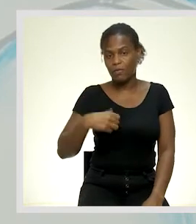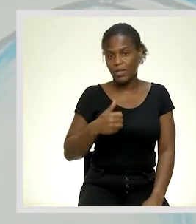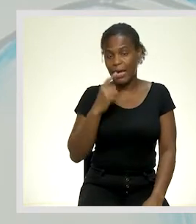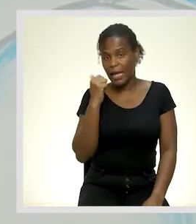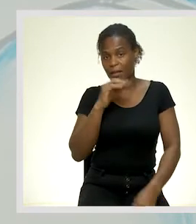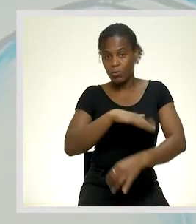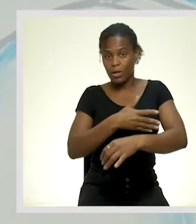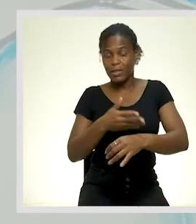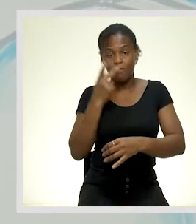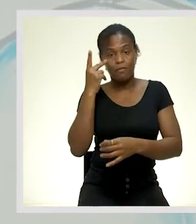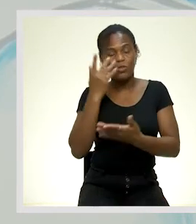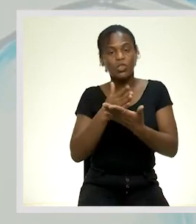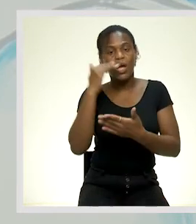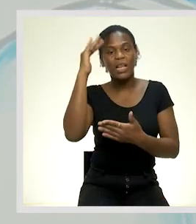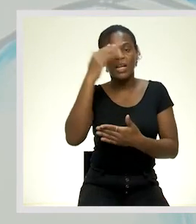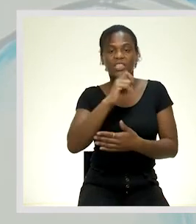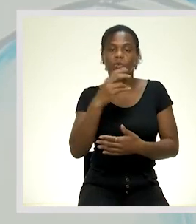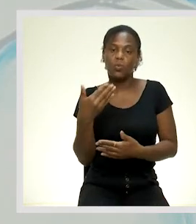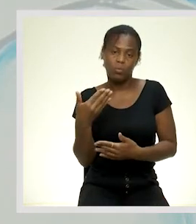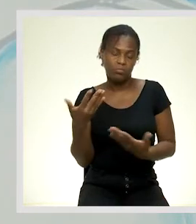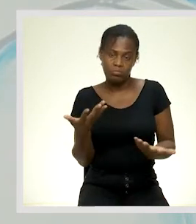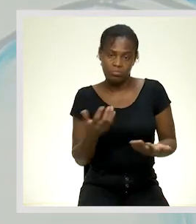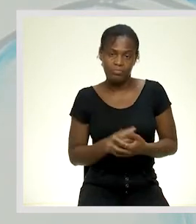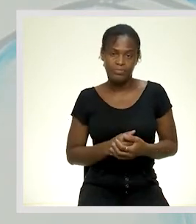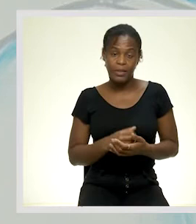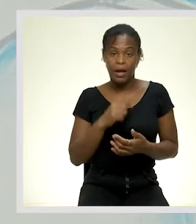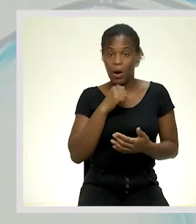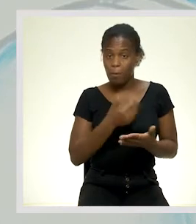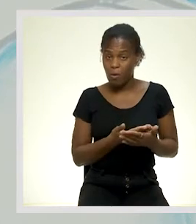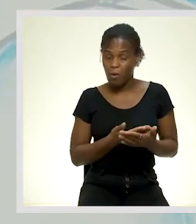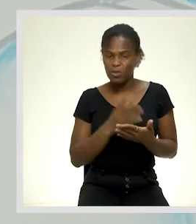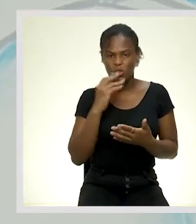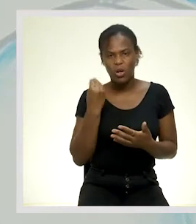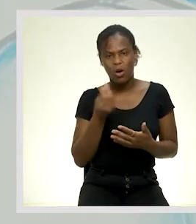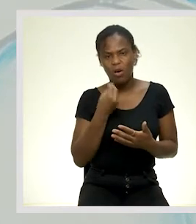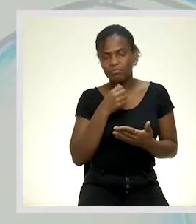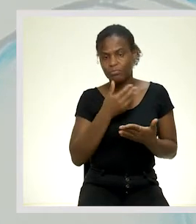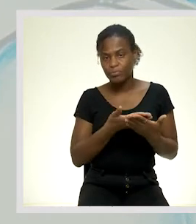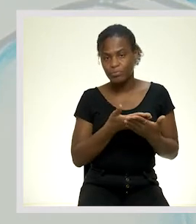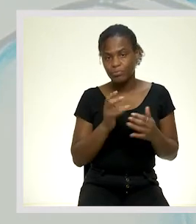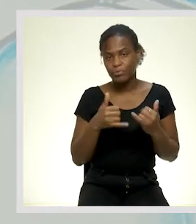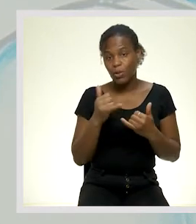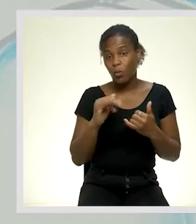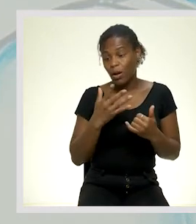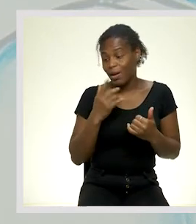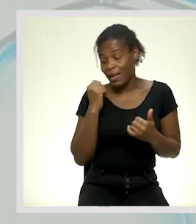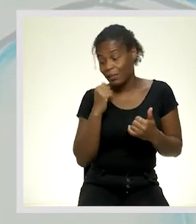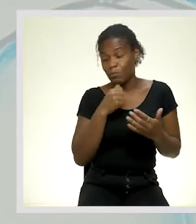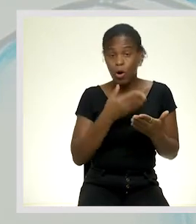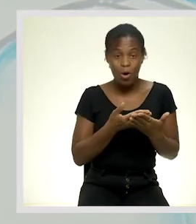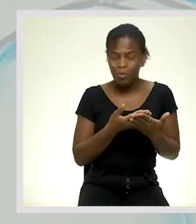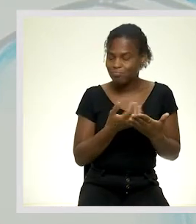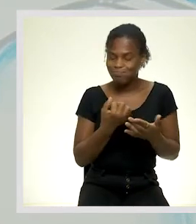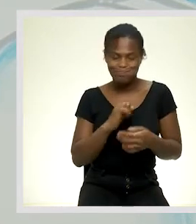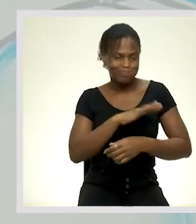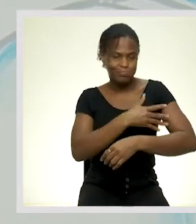que viveu apenas 31 anos de idade. Morreu muito jovem e, quando morreu, não era